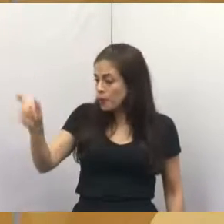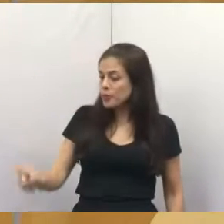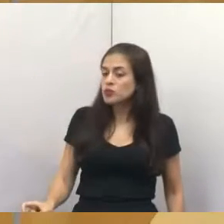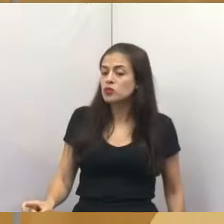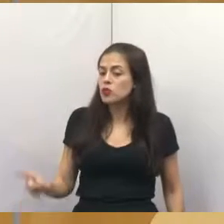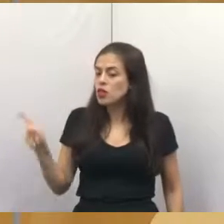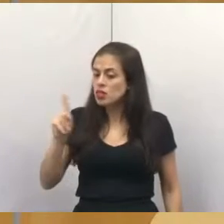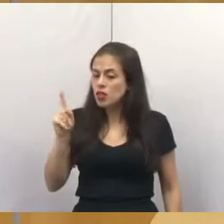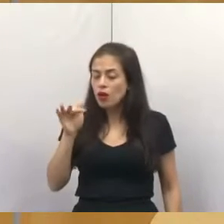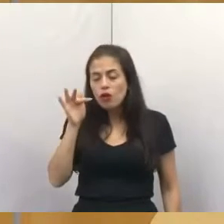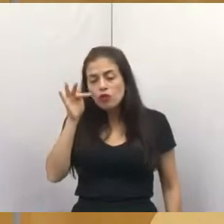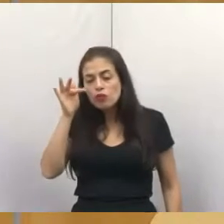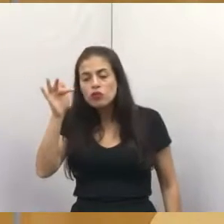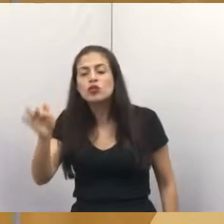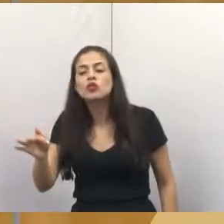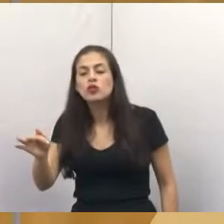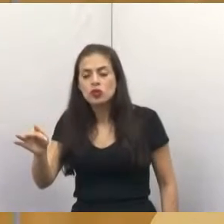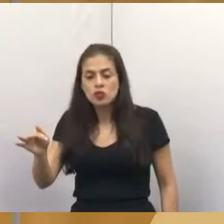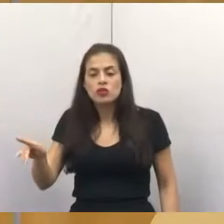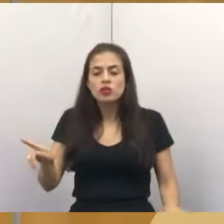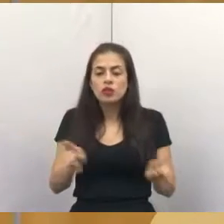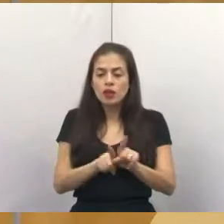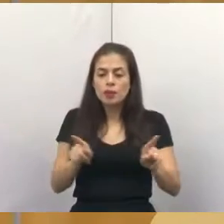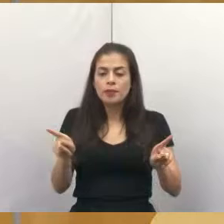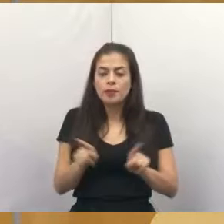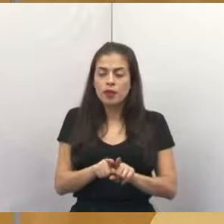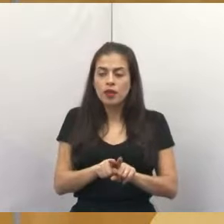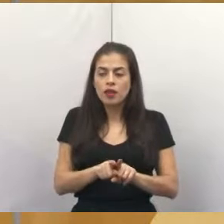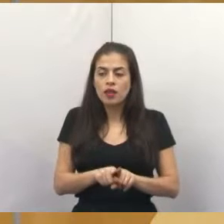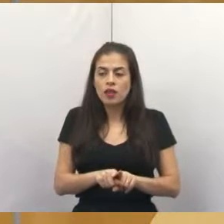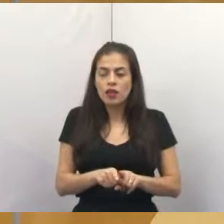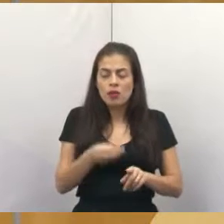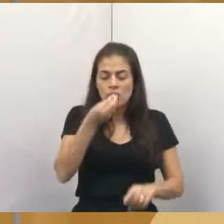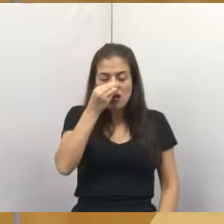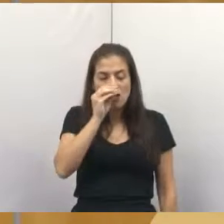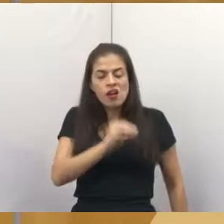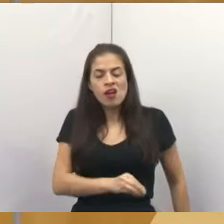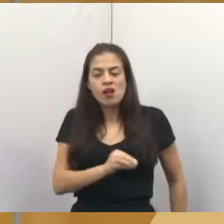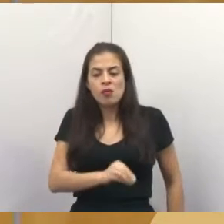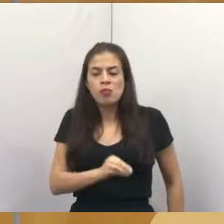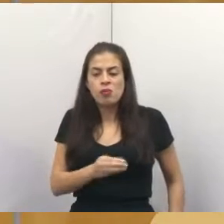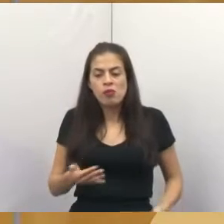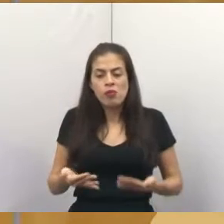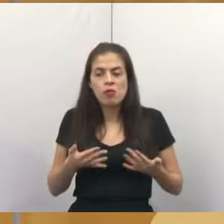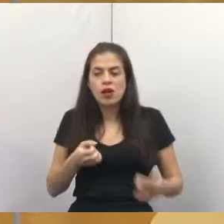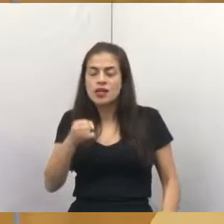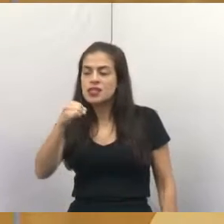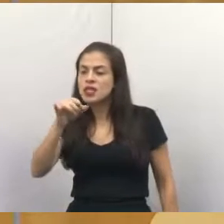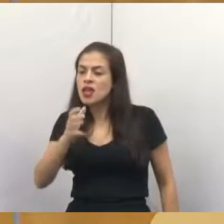aqui o meu repúdio com relação a essa postura. Se quiserem adiar, façam um requerimento, já fiz